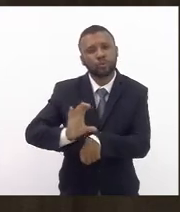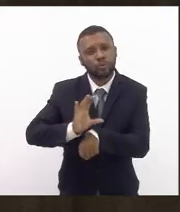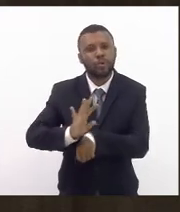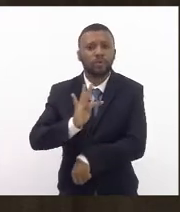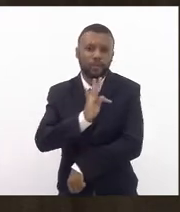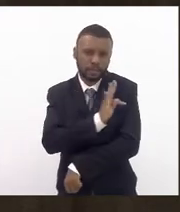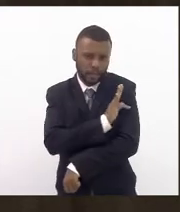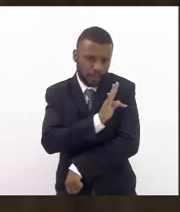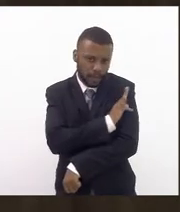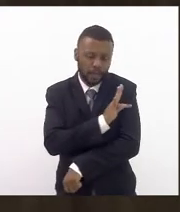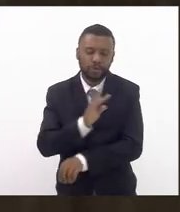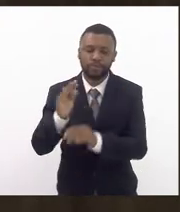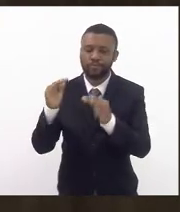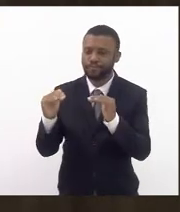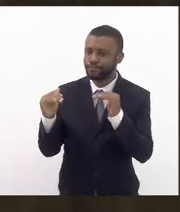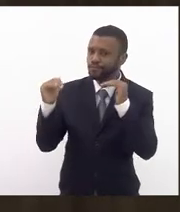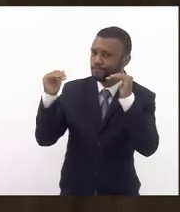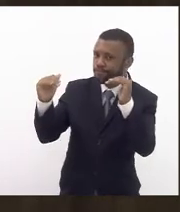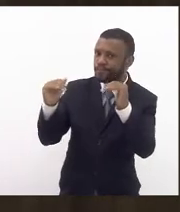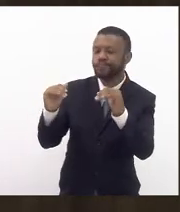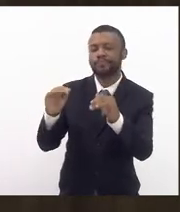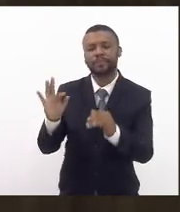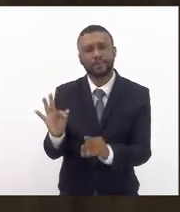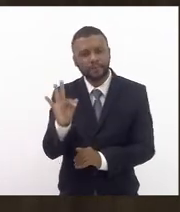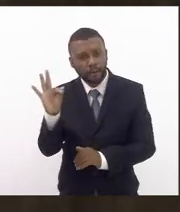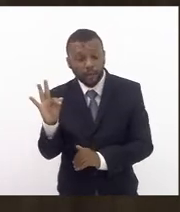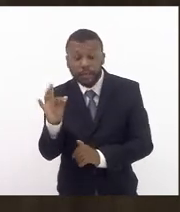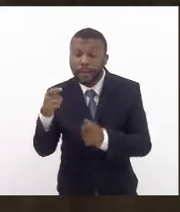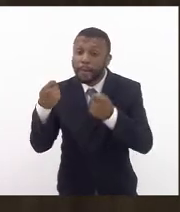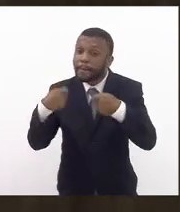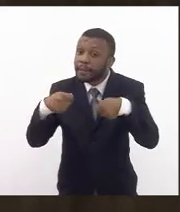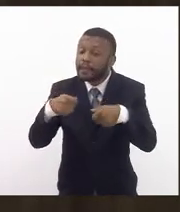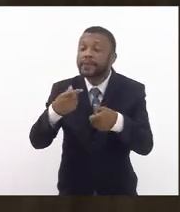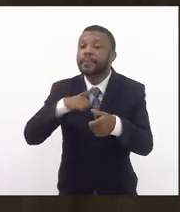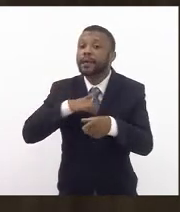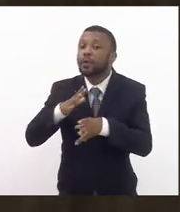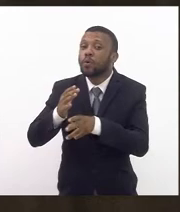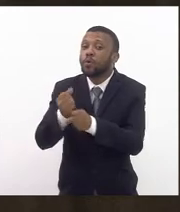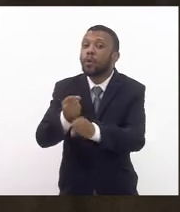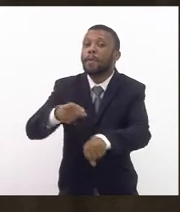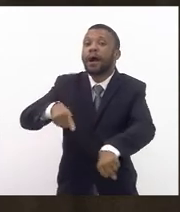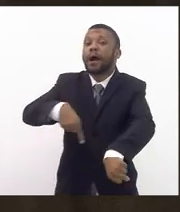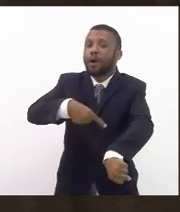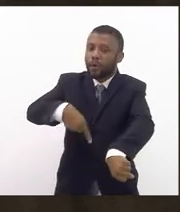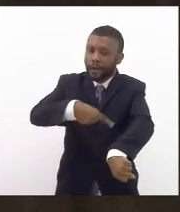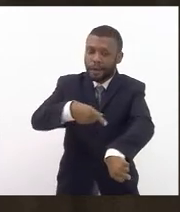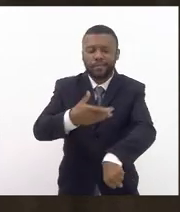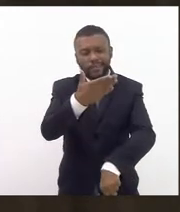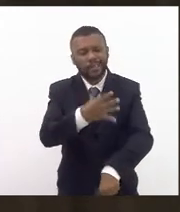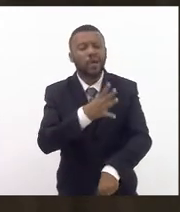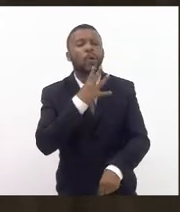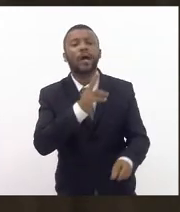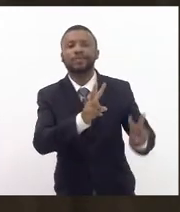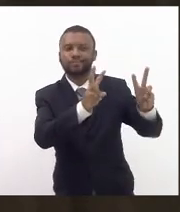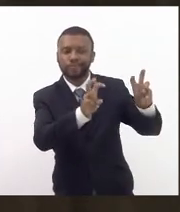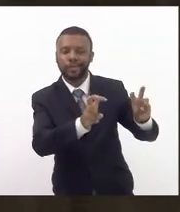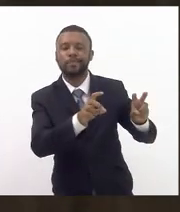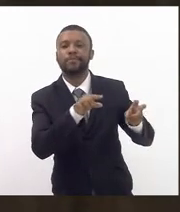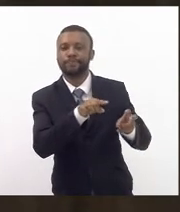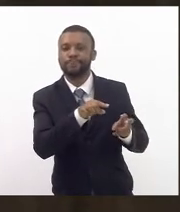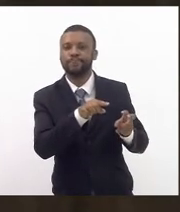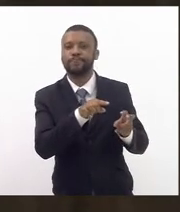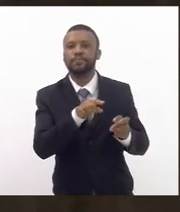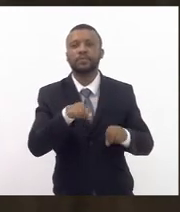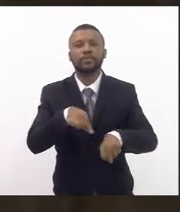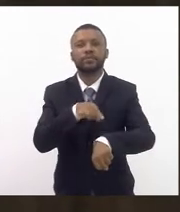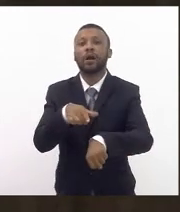cursos superiores, que precisam cumprir uma carga horária. Vossa Excelência conhece bem o tema. Uma carga horária do